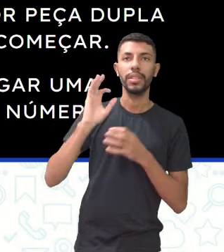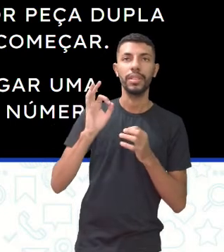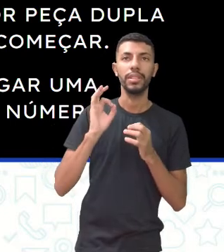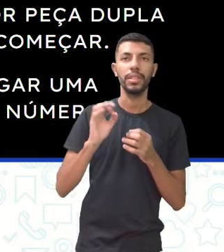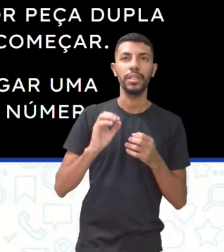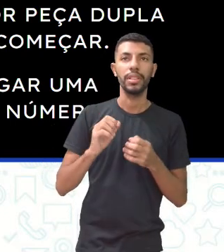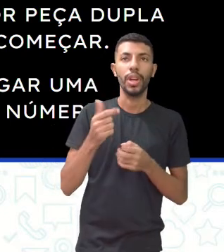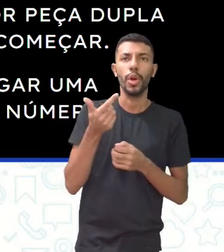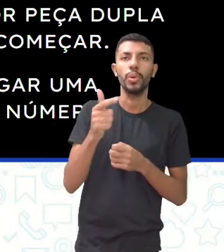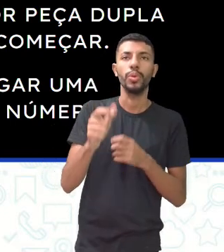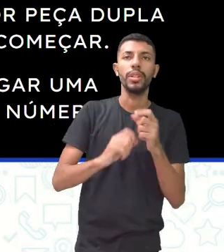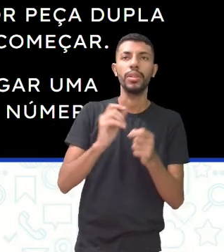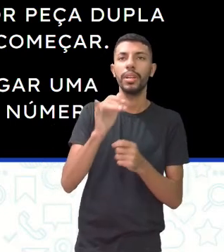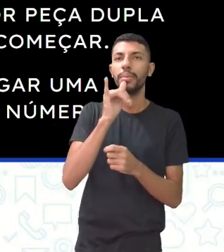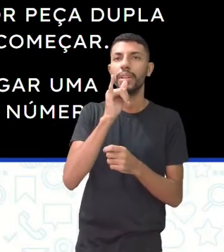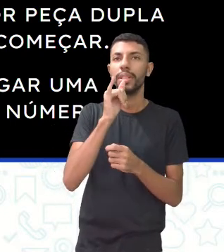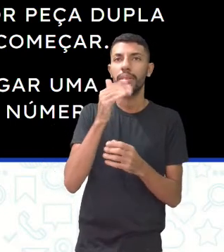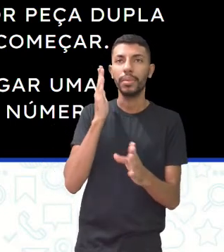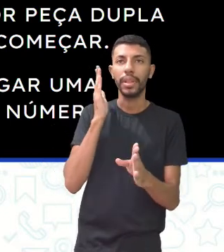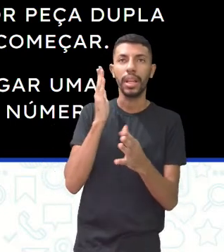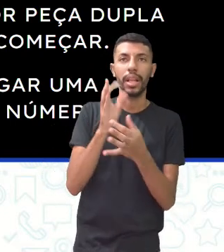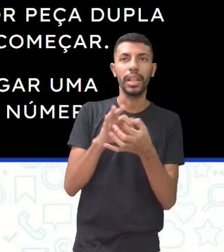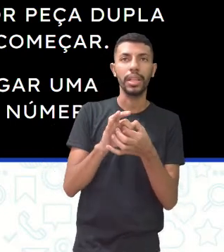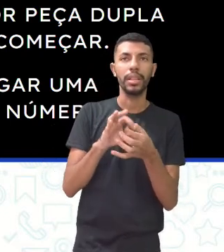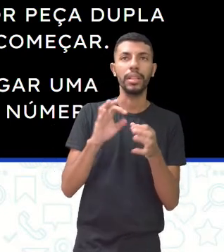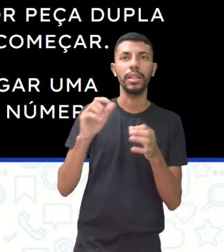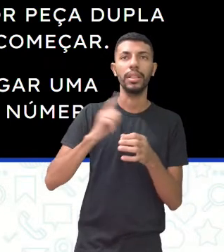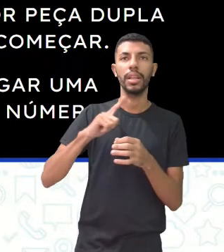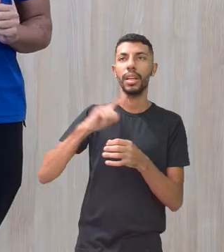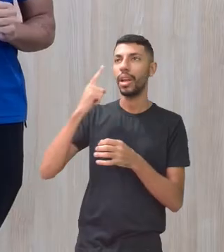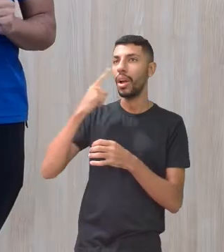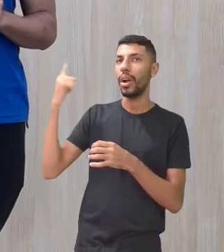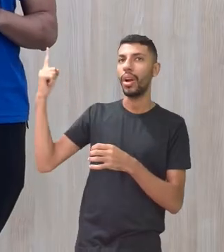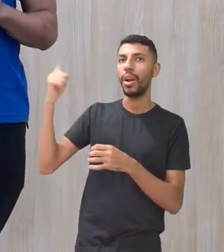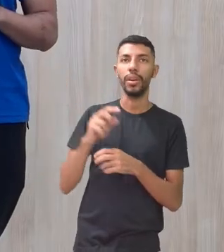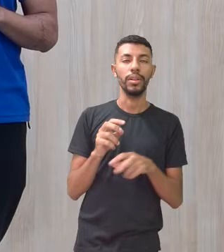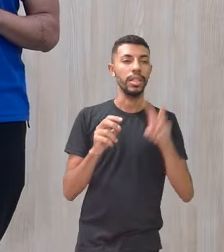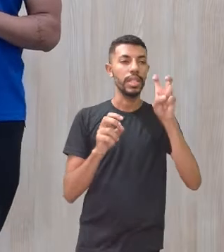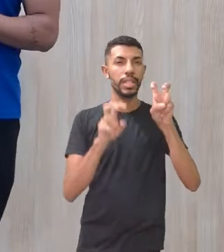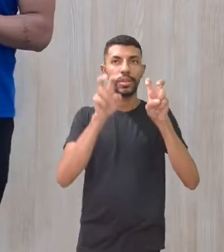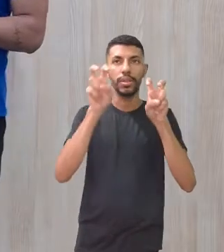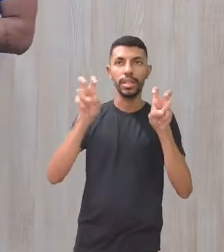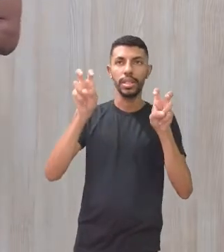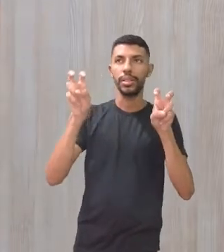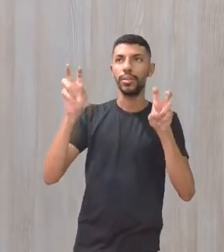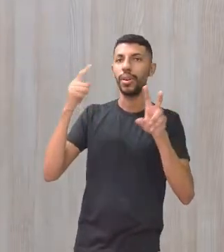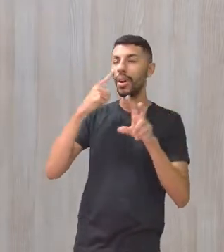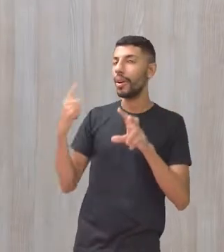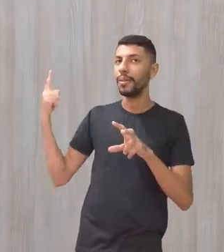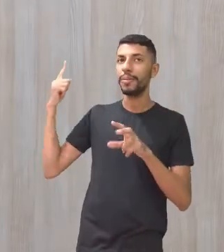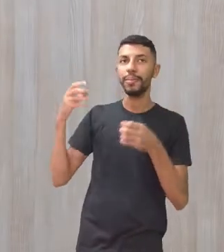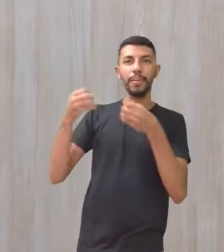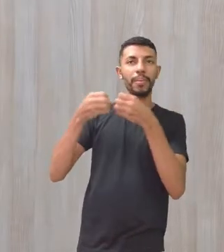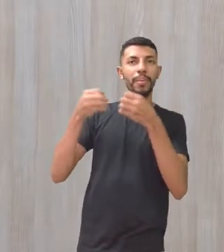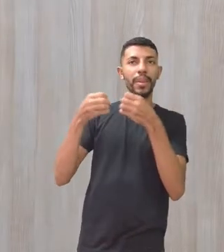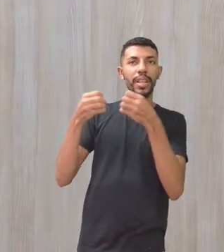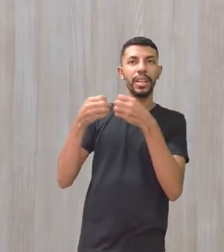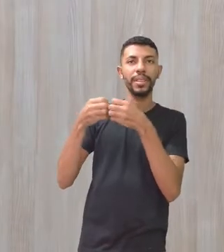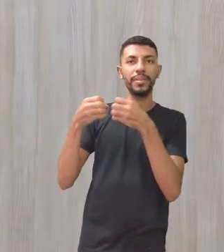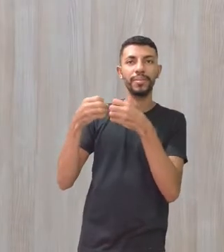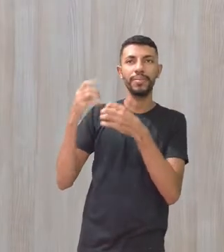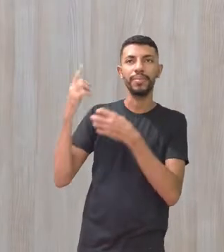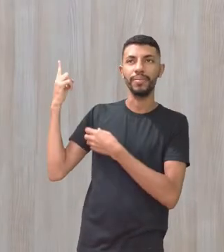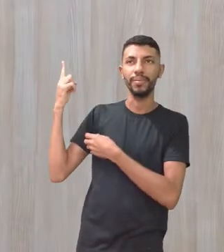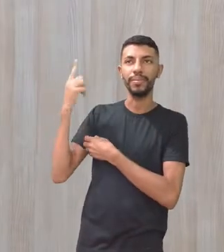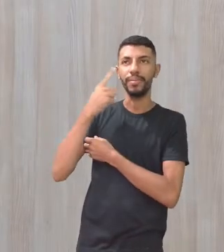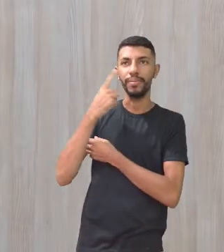essa ligação direta. Tem ali, ó, quina com quina, 2 cincos, aqui, ó, próximos,